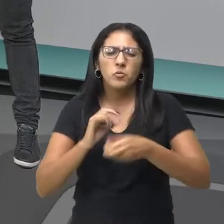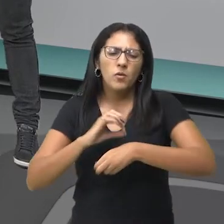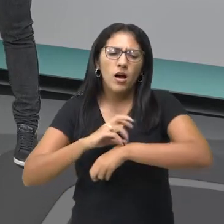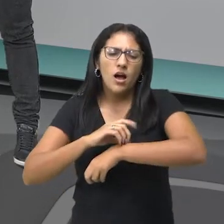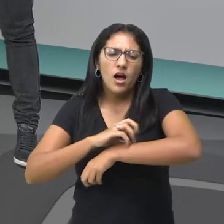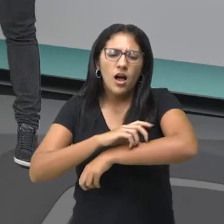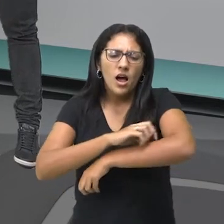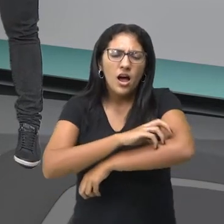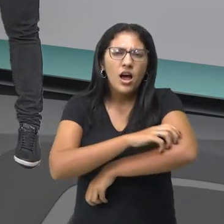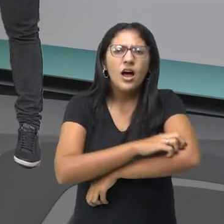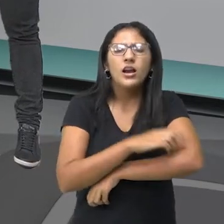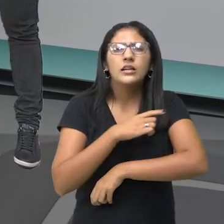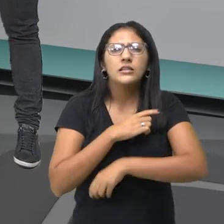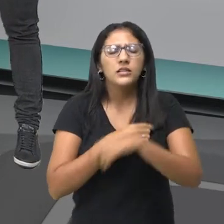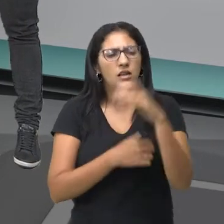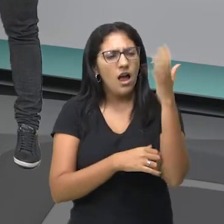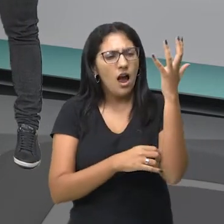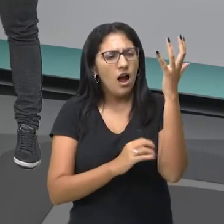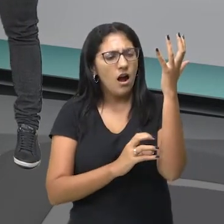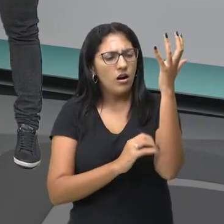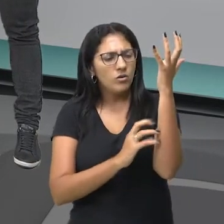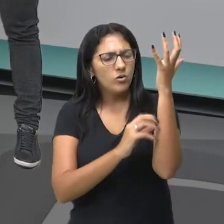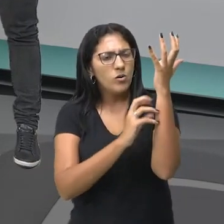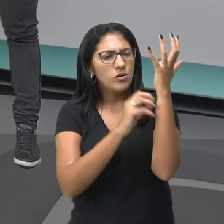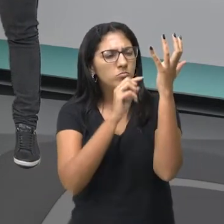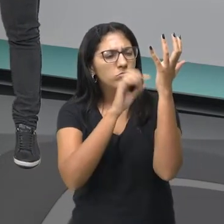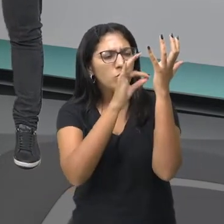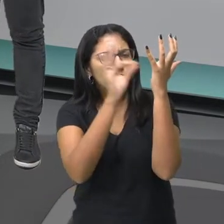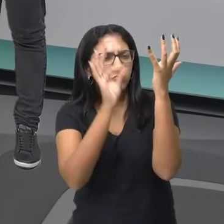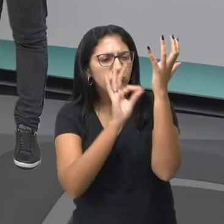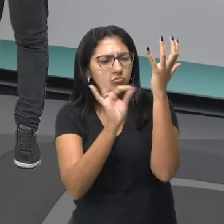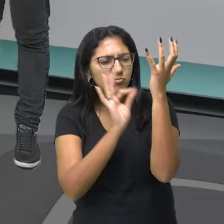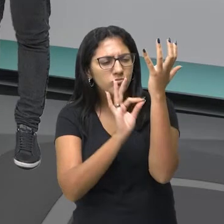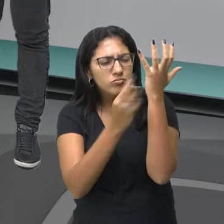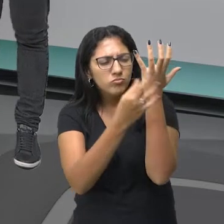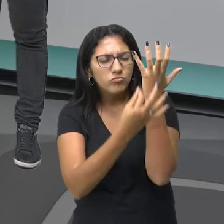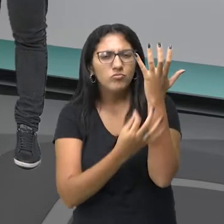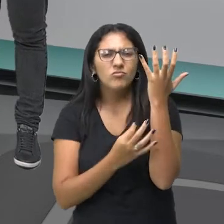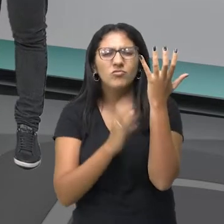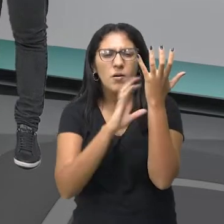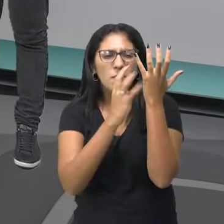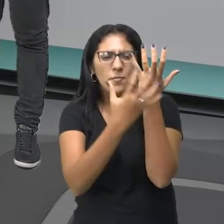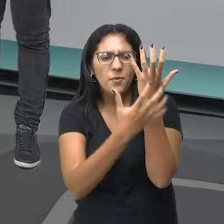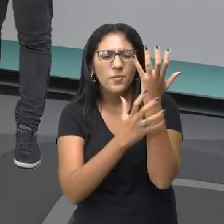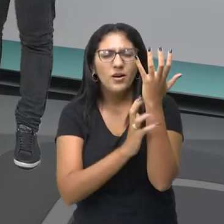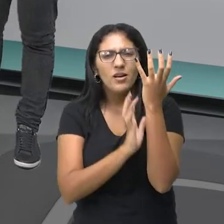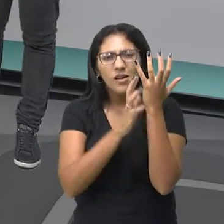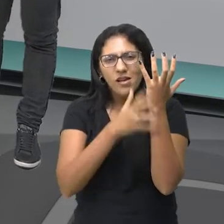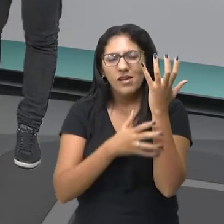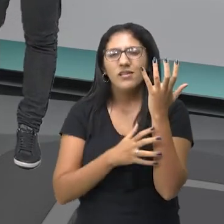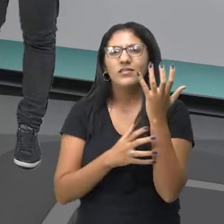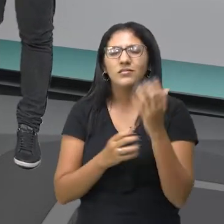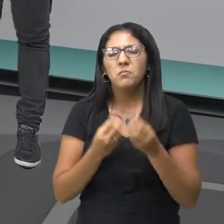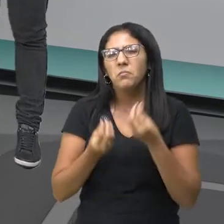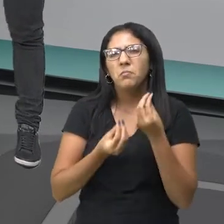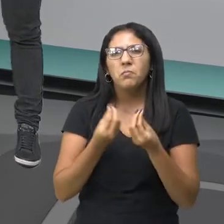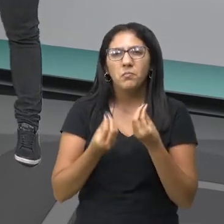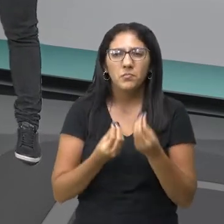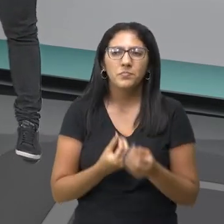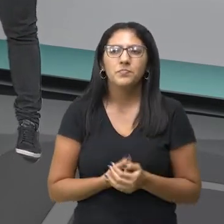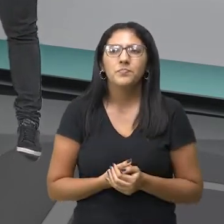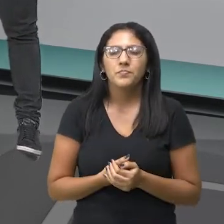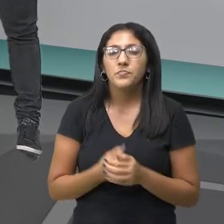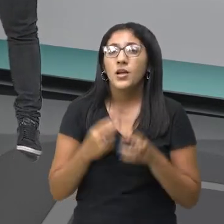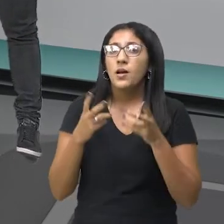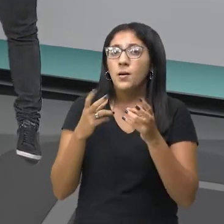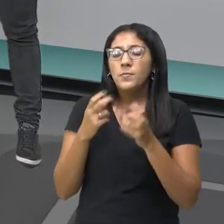as teias entre galhos distantes, ok? Então observe que de repente eu posso continuar a ler esse texto aqui. Observe que essa leitura é